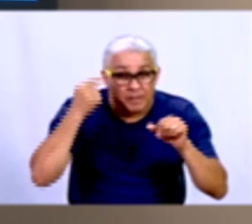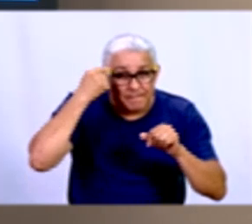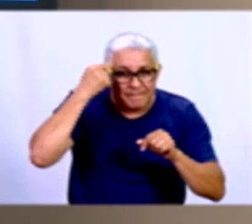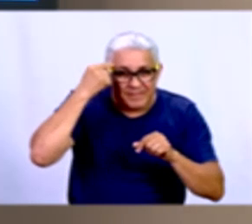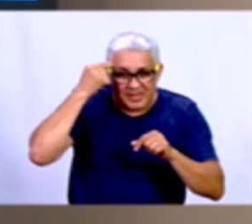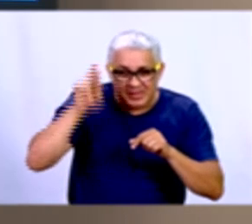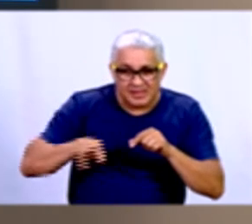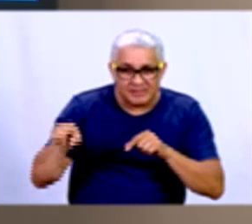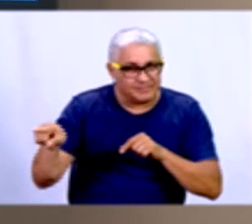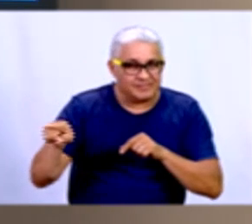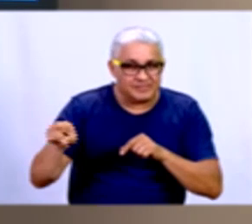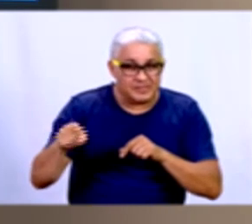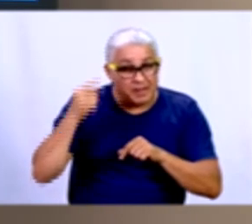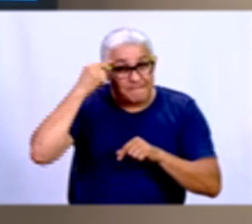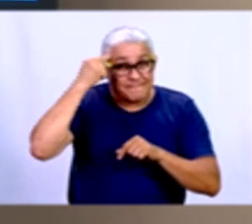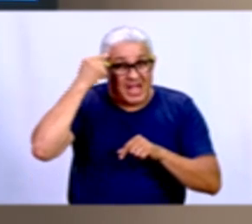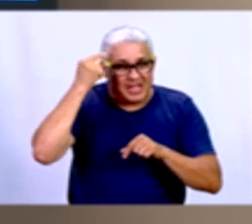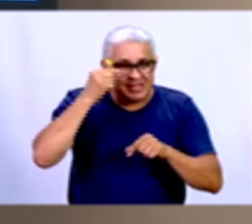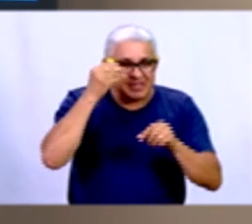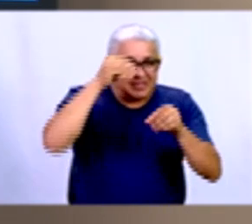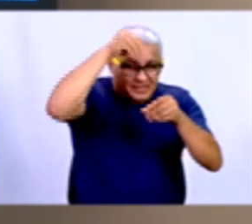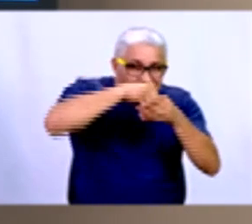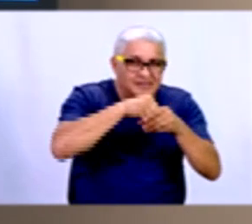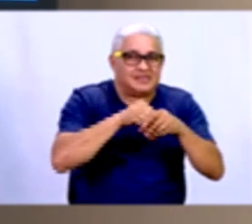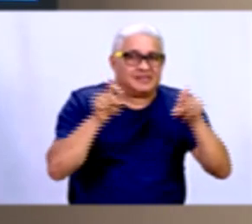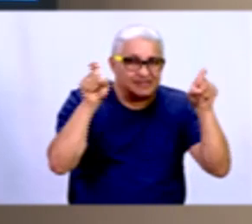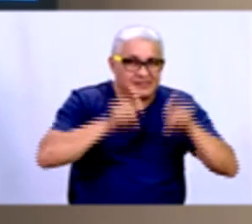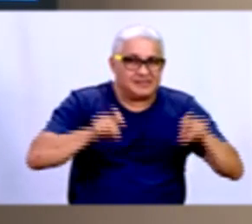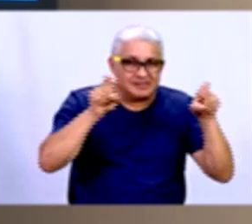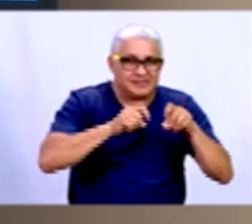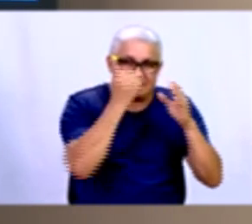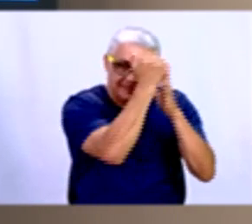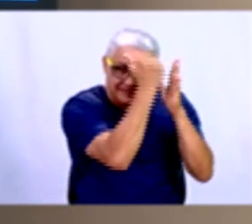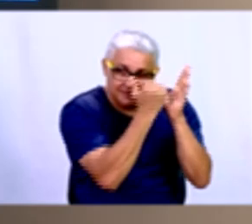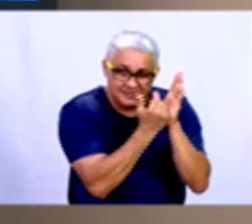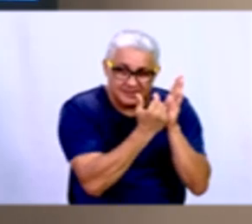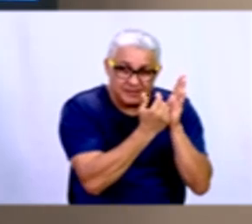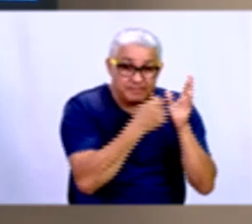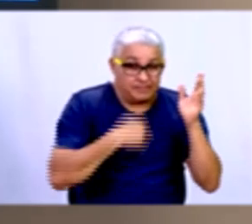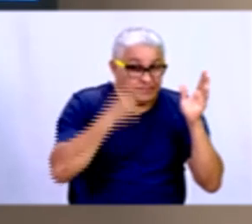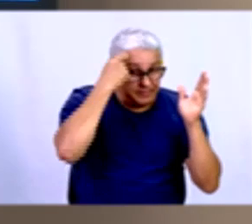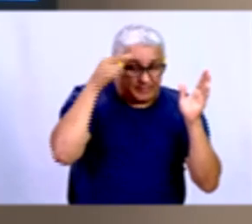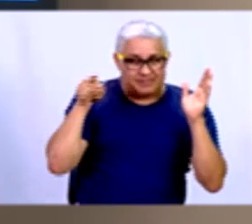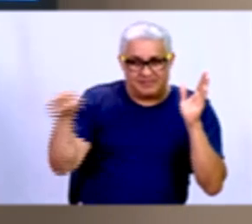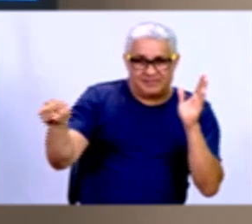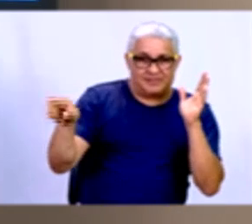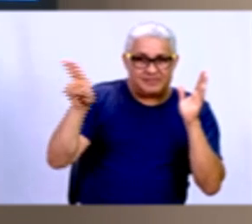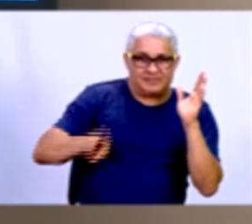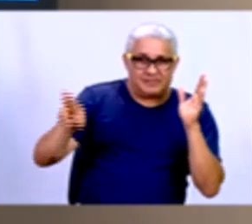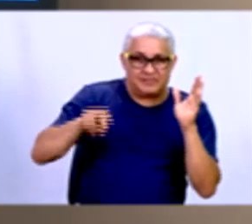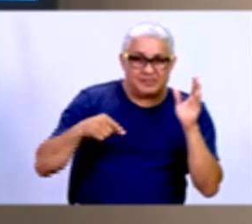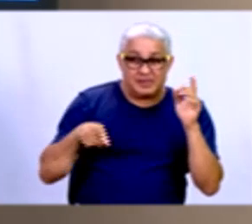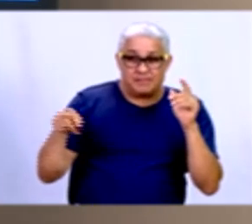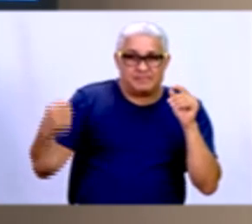só na funcionalidade daquela tela. Eu não estou pensando no indivíduo, né? Ah, mas ele tem que lembrar. Não, ele não tem que lembrar. Aí